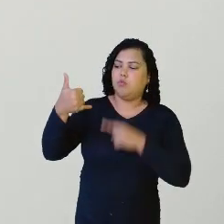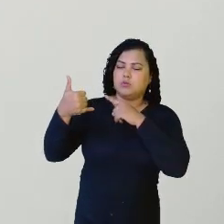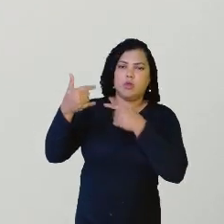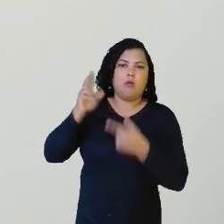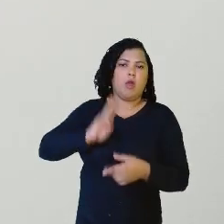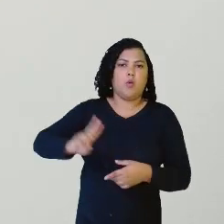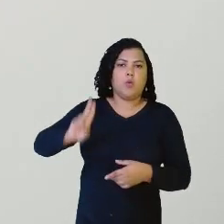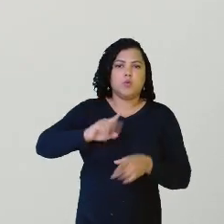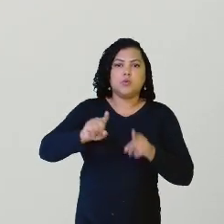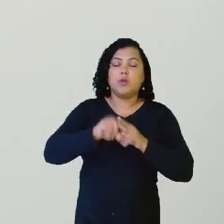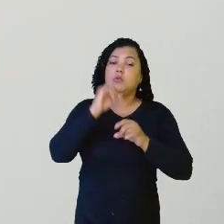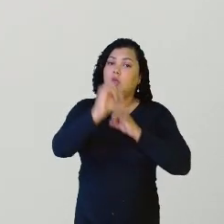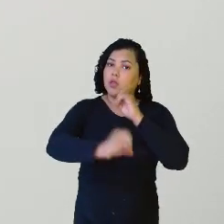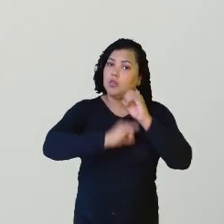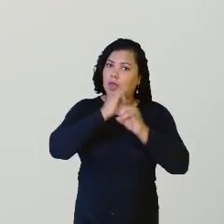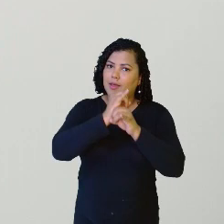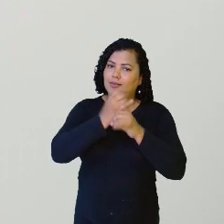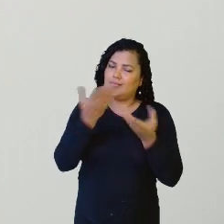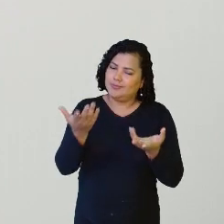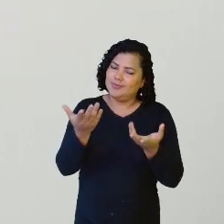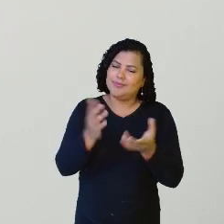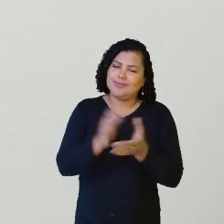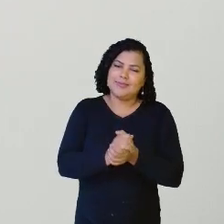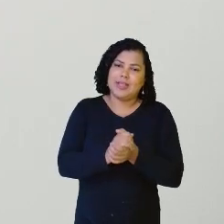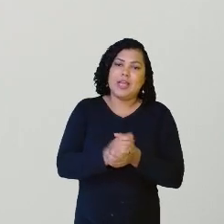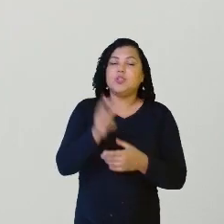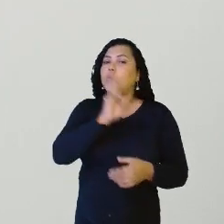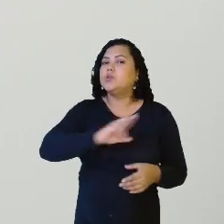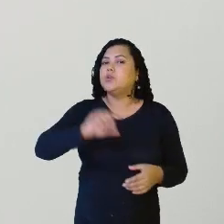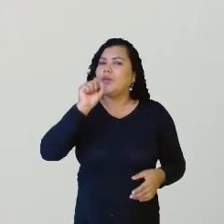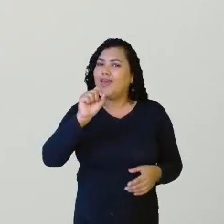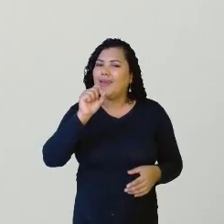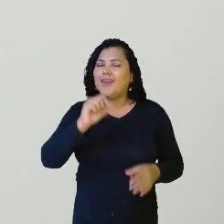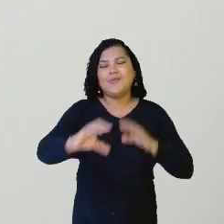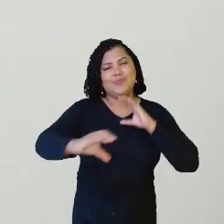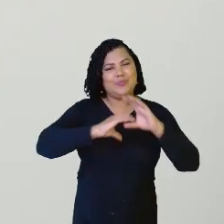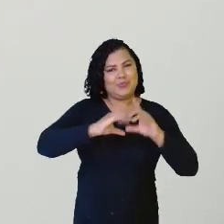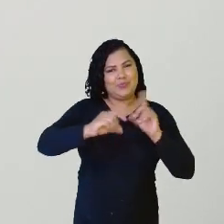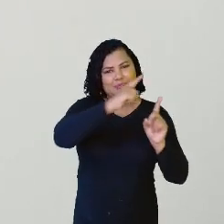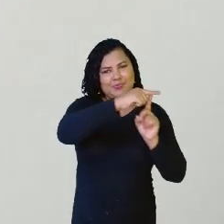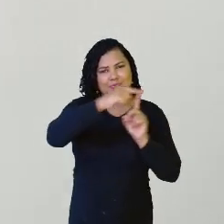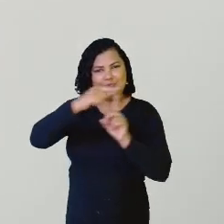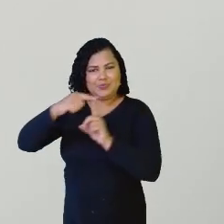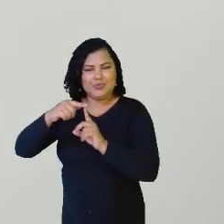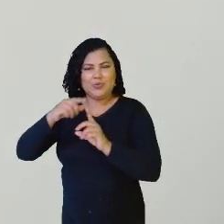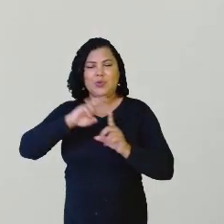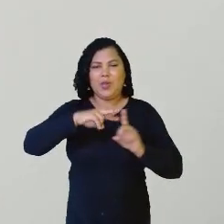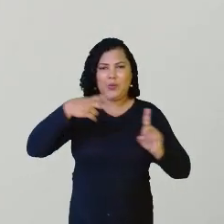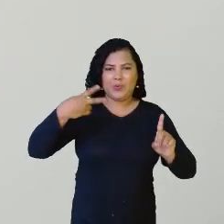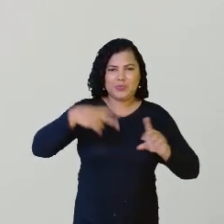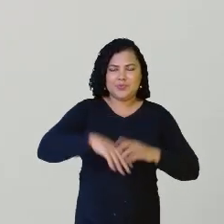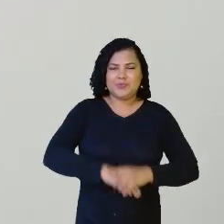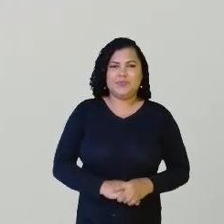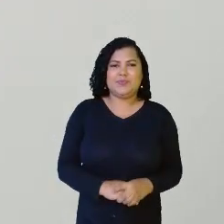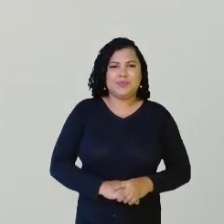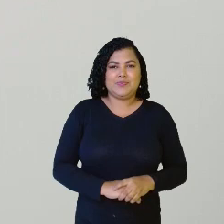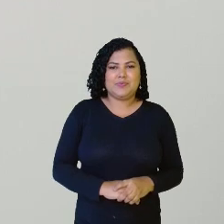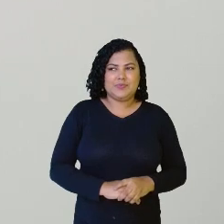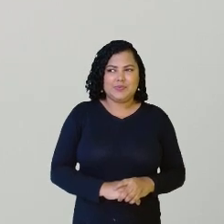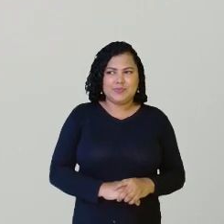utilizar a internet para isso, e eu estou me divertindo? E eu estou utilizando o quê? Os meios de comunicação.